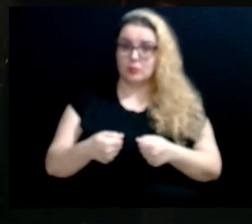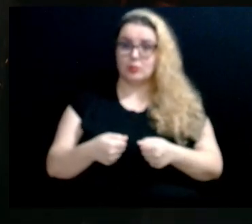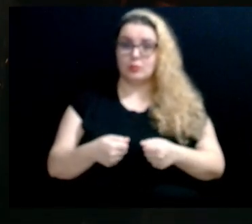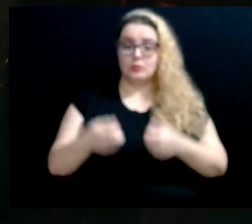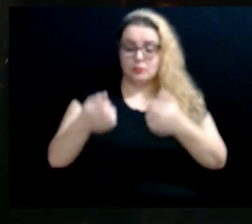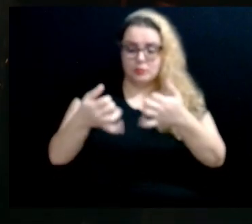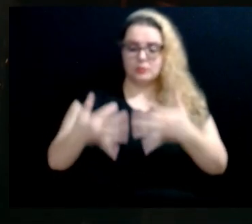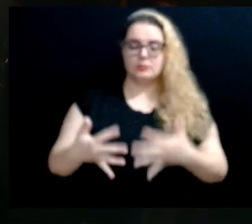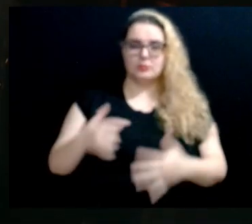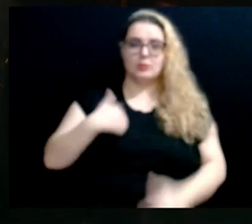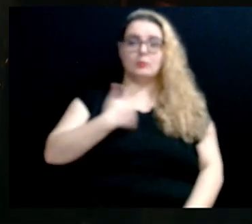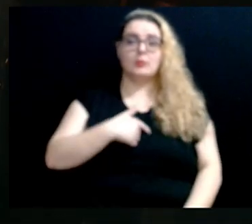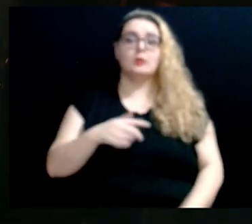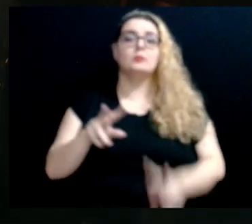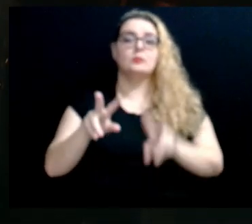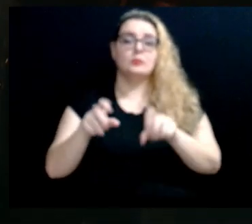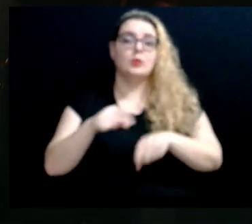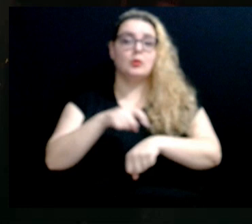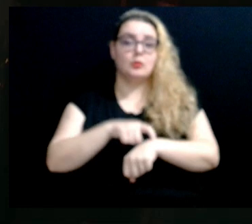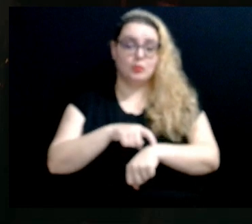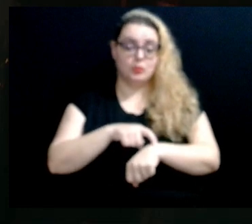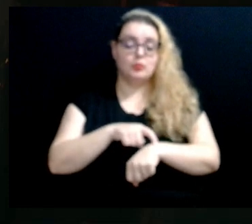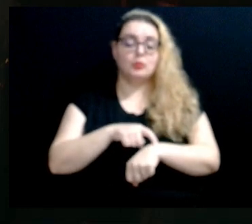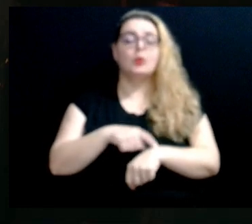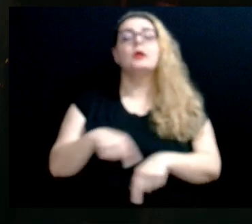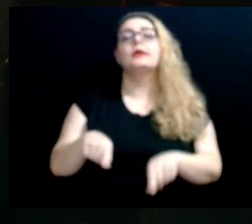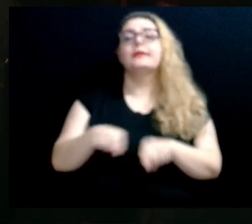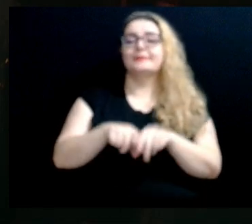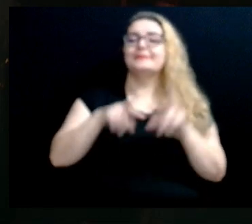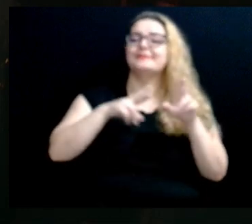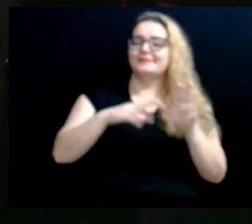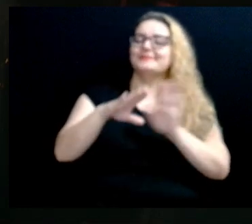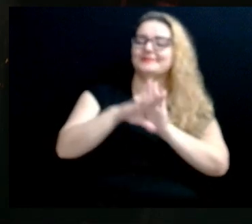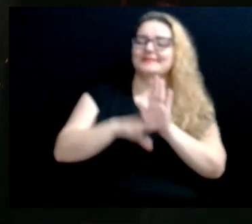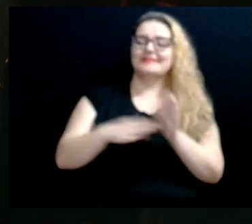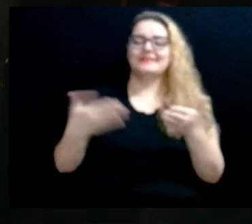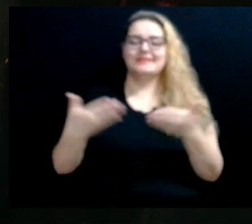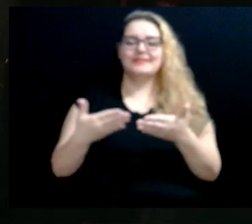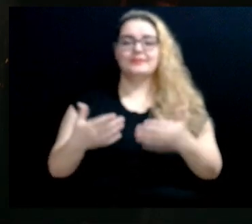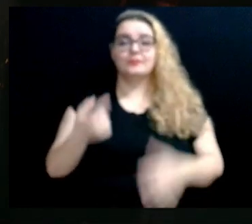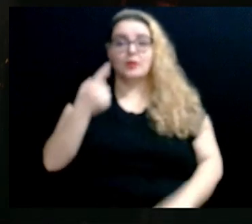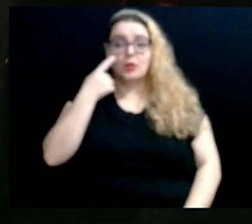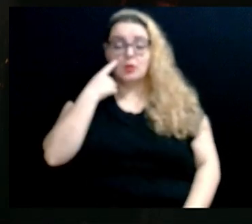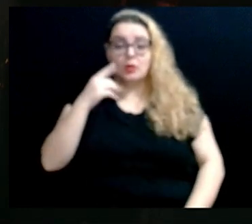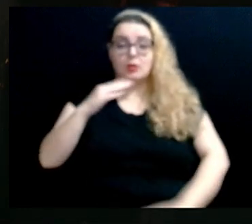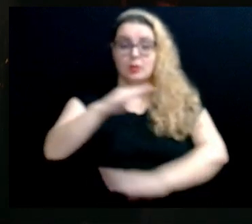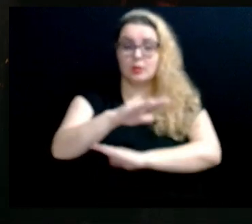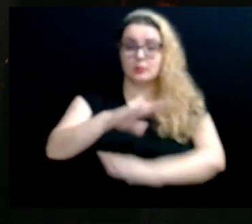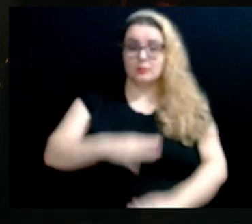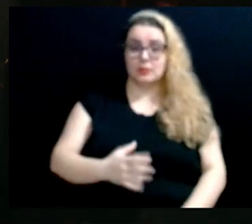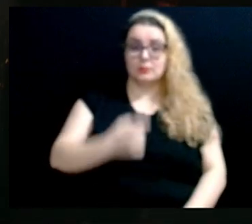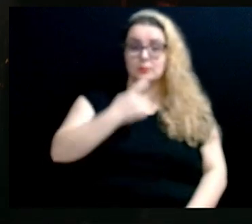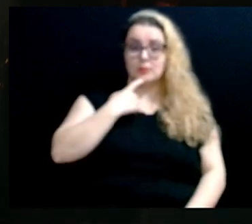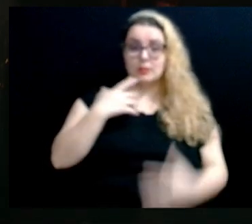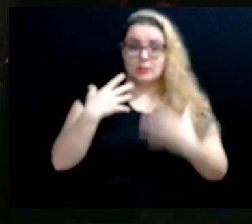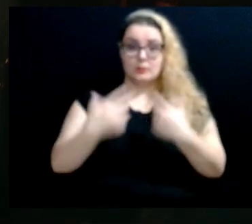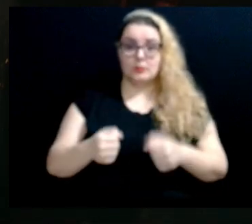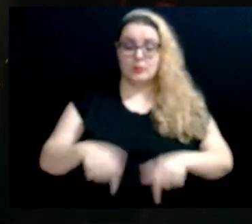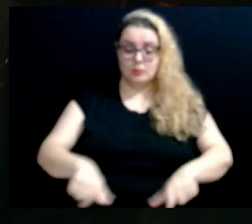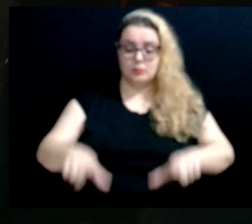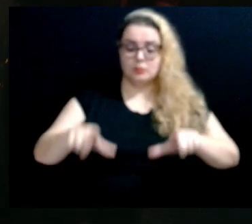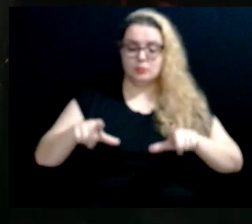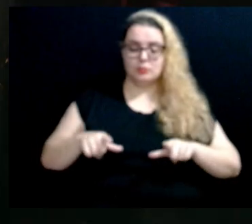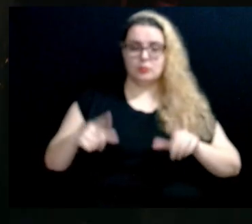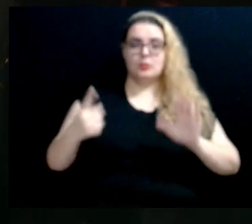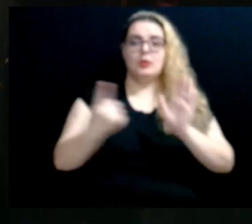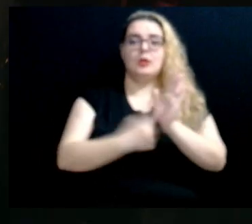nosso tempo e o nosso sono no programa de hoje. Olha, gente, a Câmara de Campinas recebeu o certificado de selo ouro do